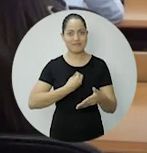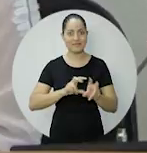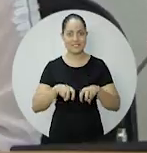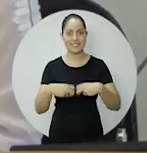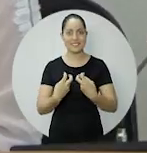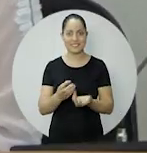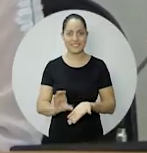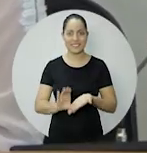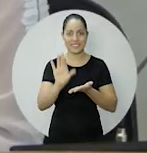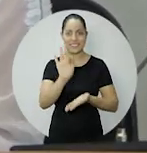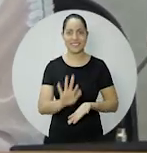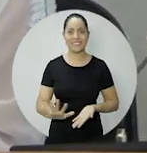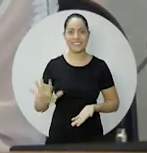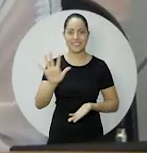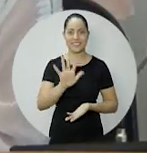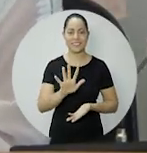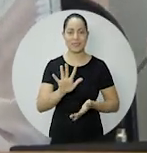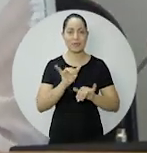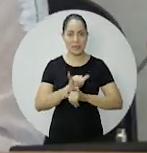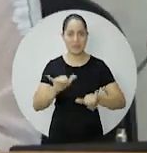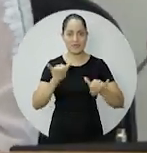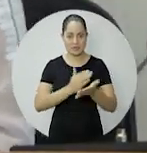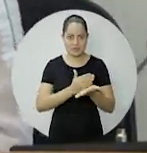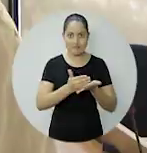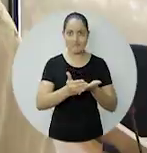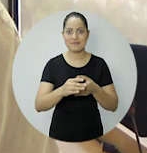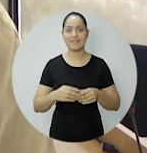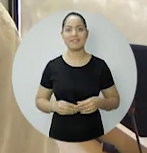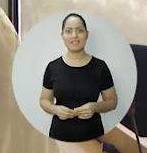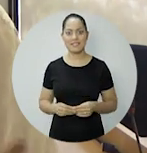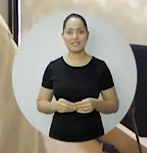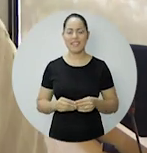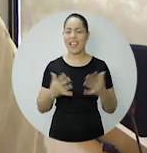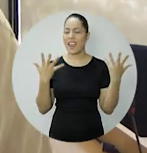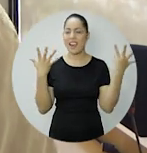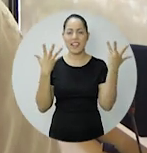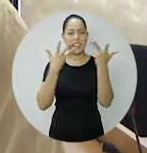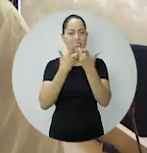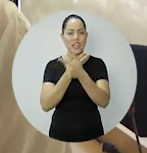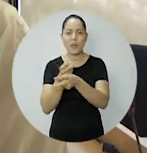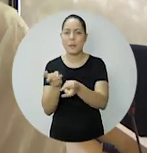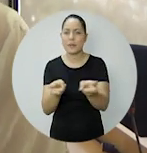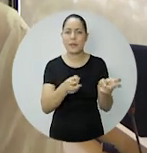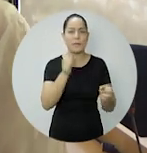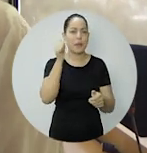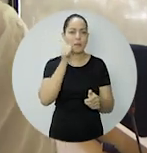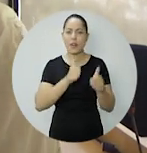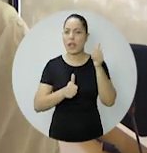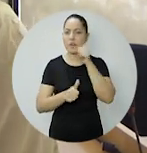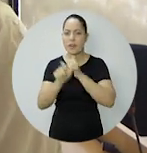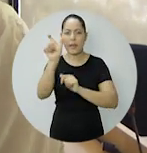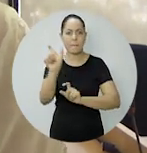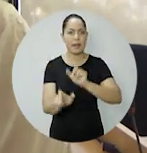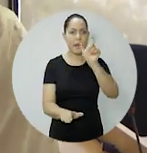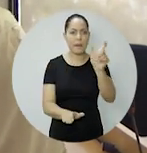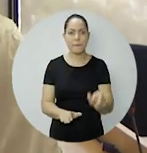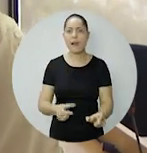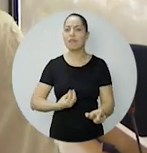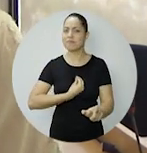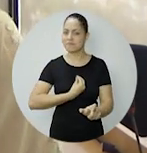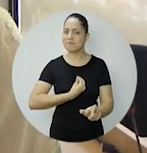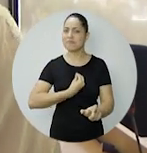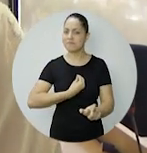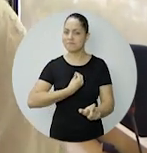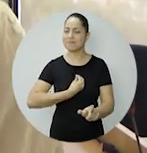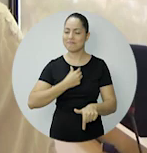na sede do Conselho Federal para fomentar os trabalhos. É lindo perceber a presença das mulheres hoje no sistema. É muito bom